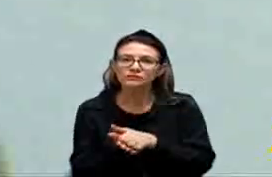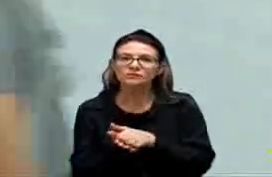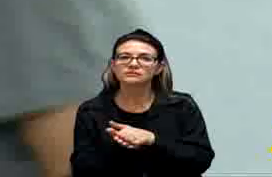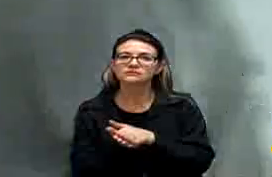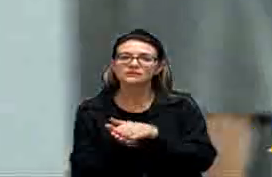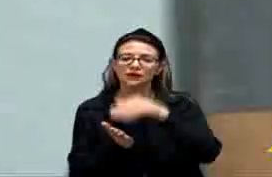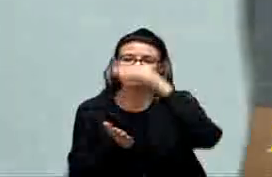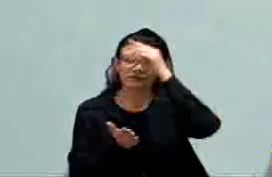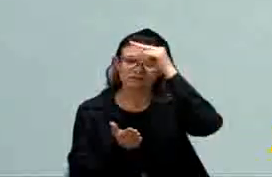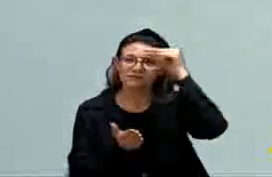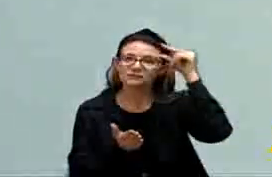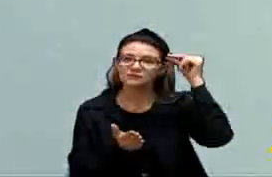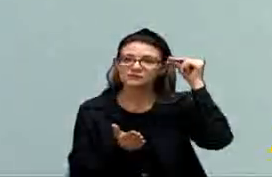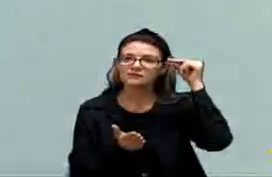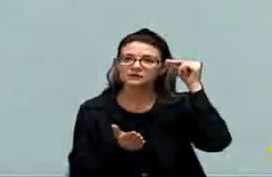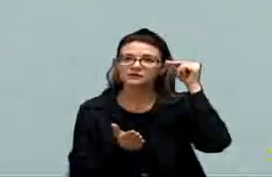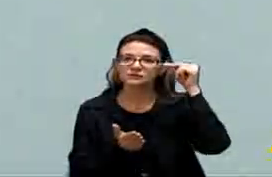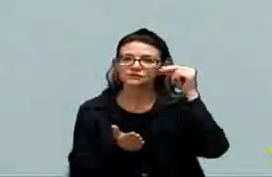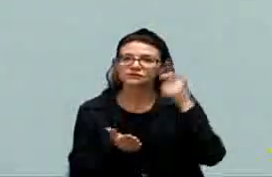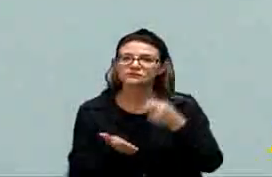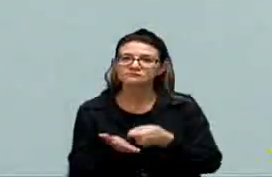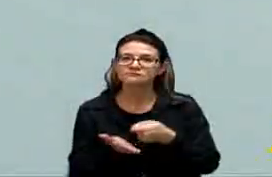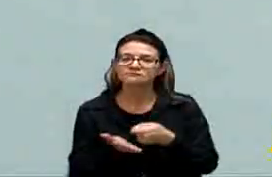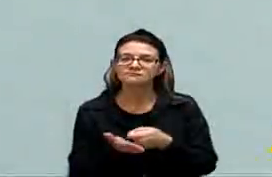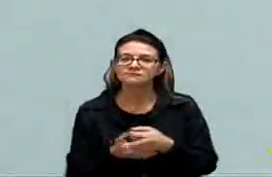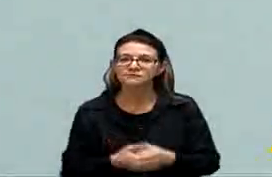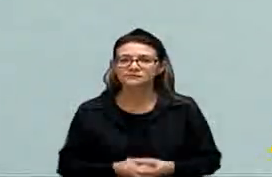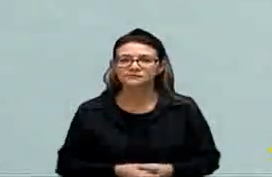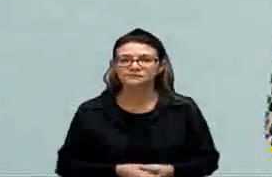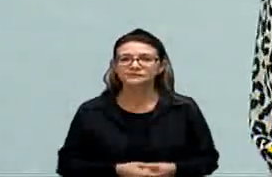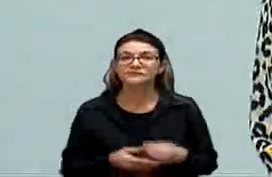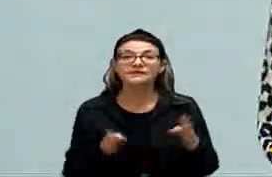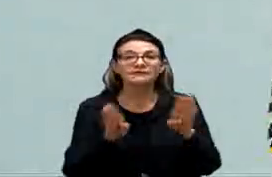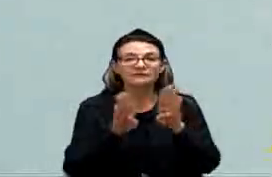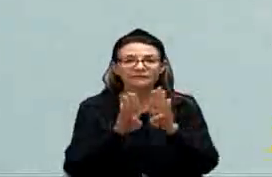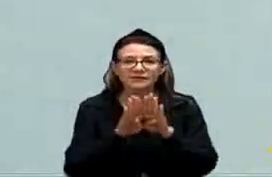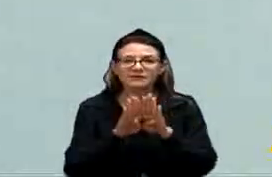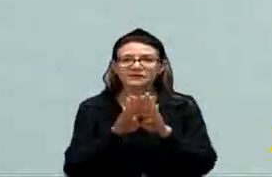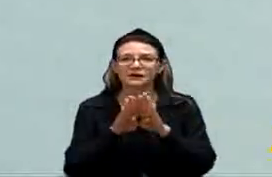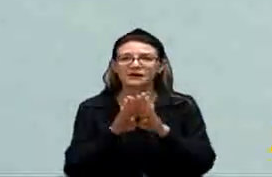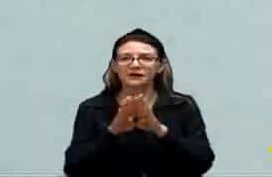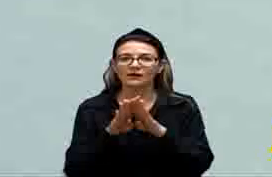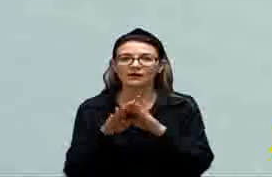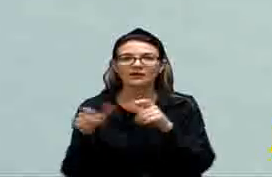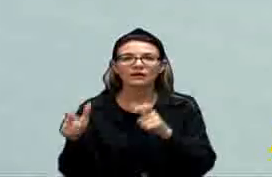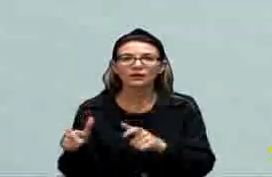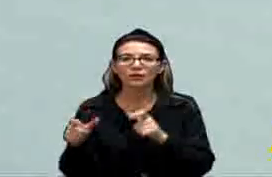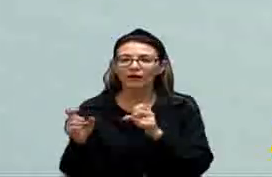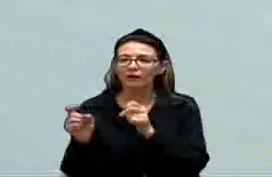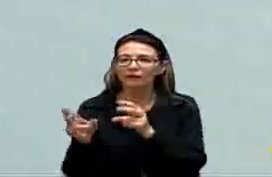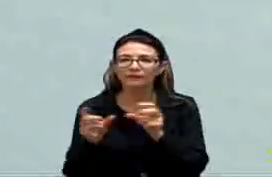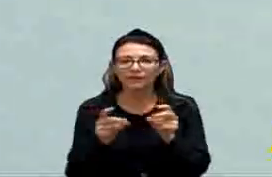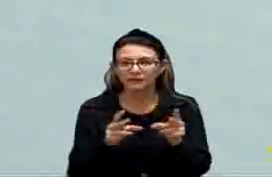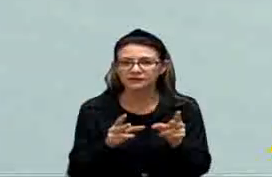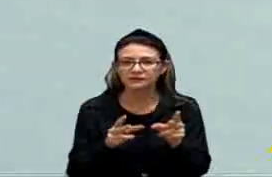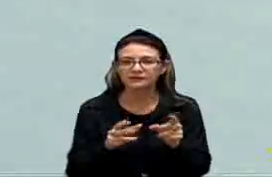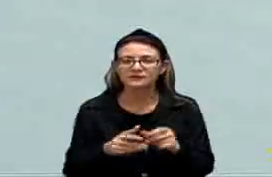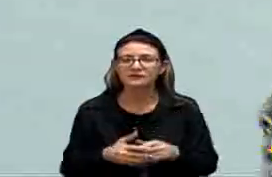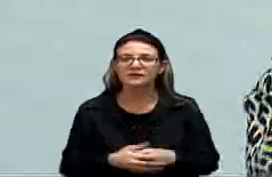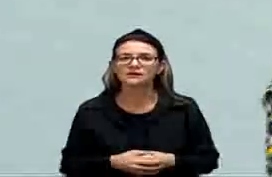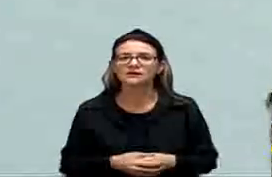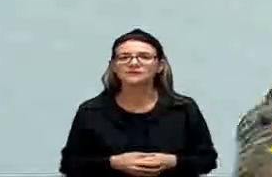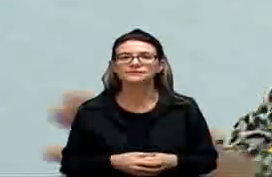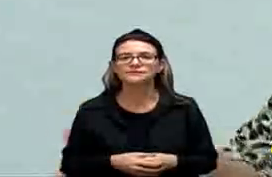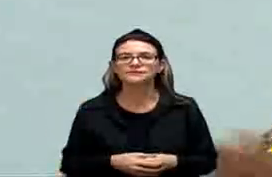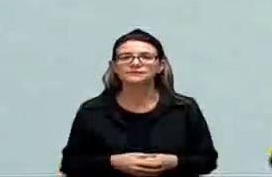estabelecimentos e fechar estabelecimentos que fazem essa adulteração que isso é ilegal e existe no centro da cidade isso